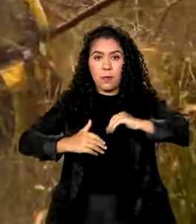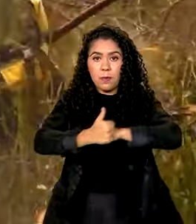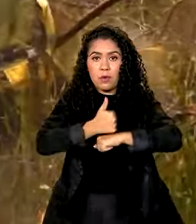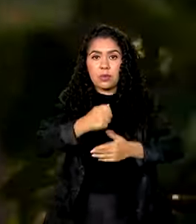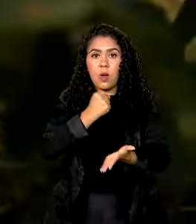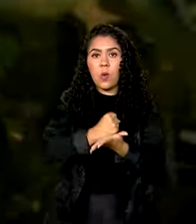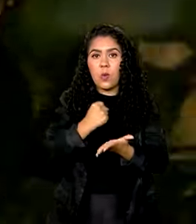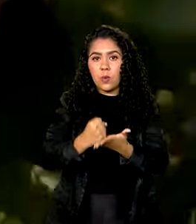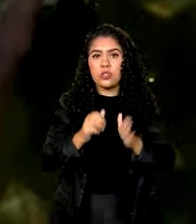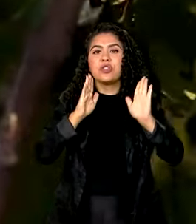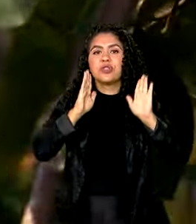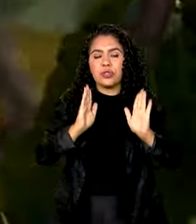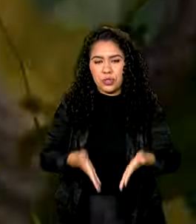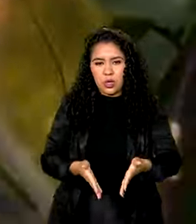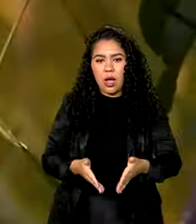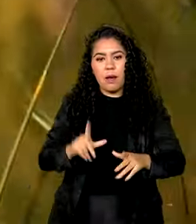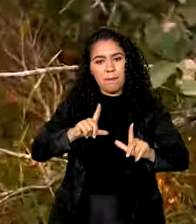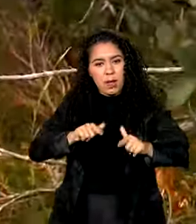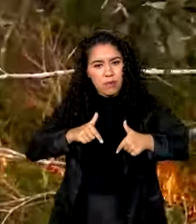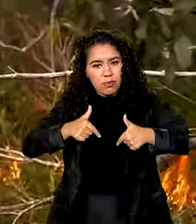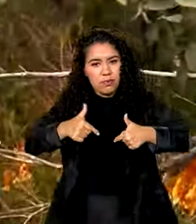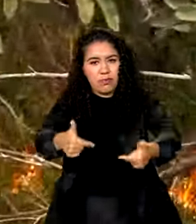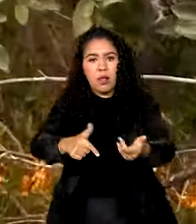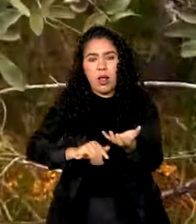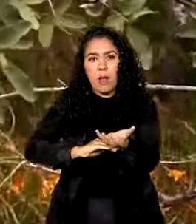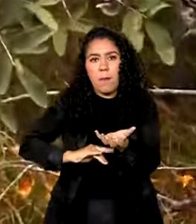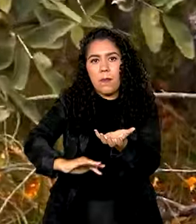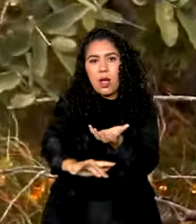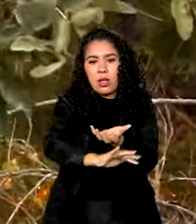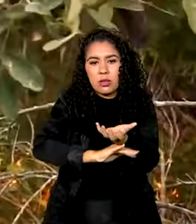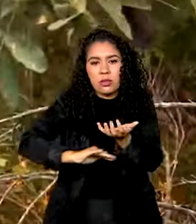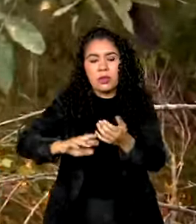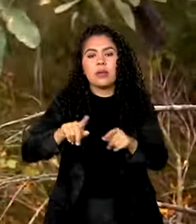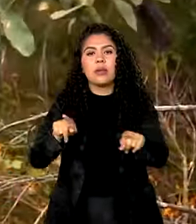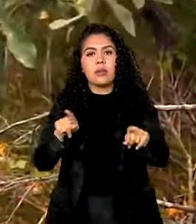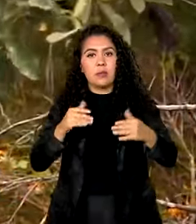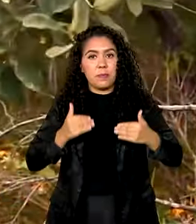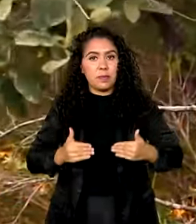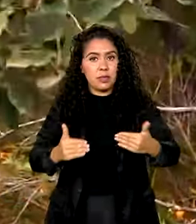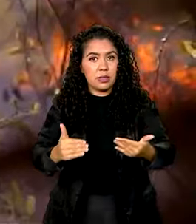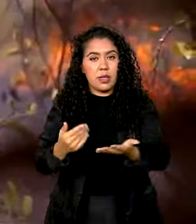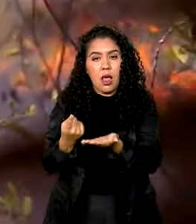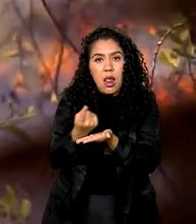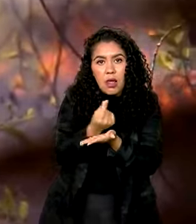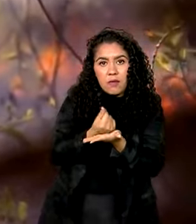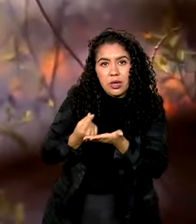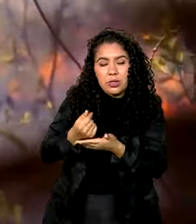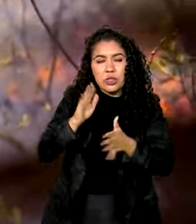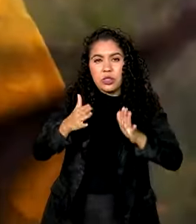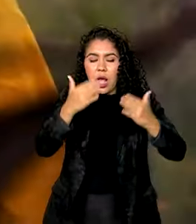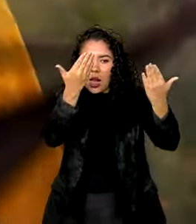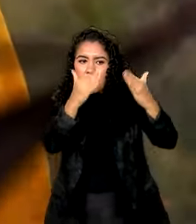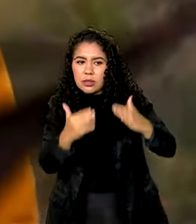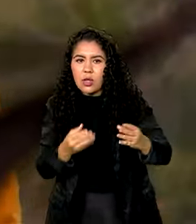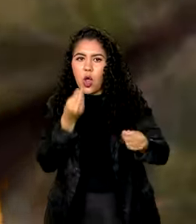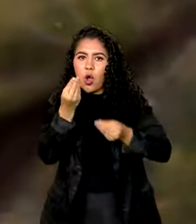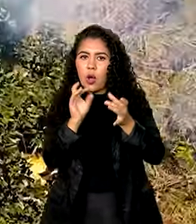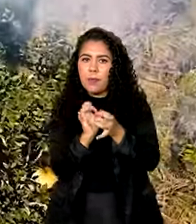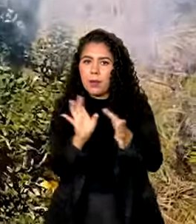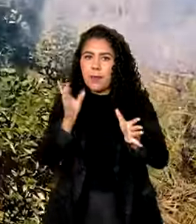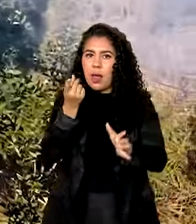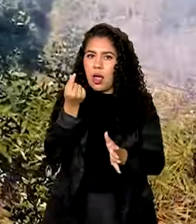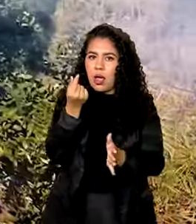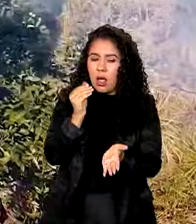contratados pelo IBAMA para atuar no Pantanal. E o Ministério da Fazenda está analisando a liberação de mais recursos